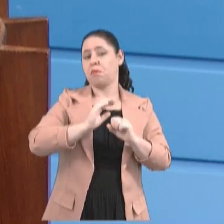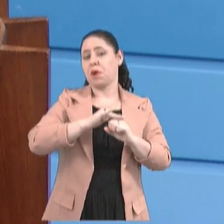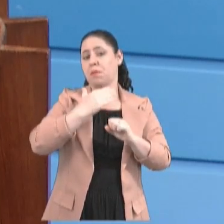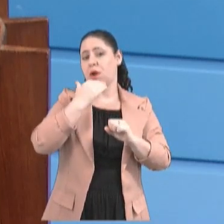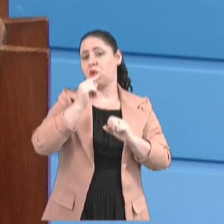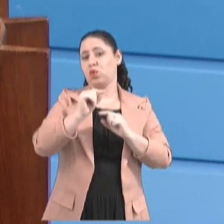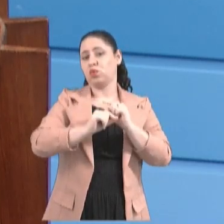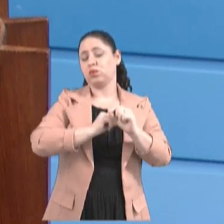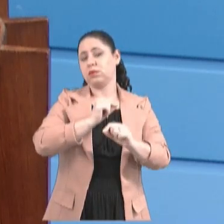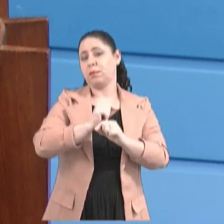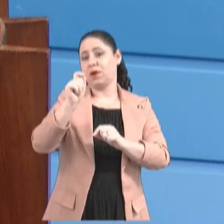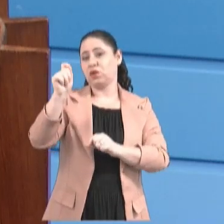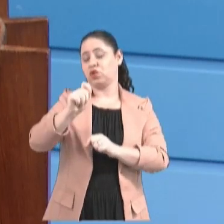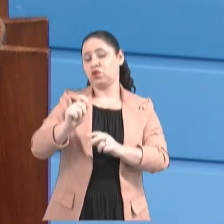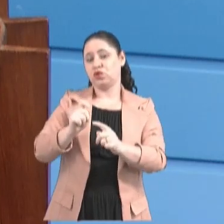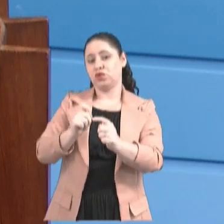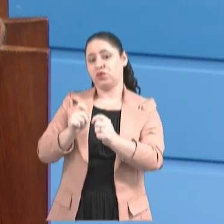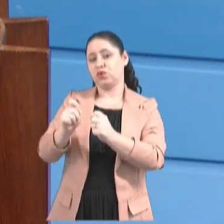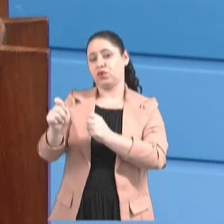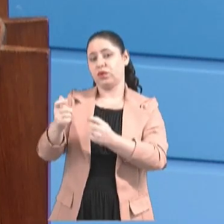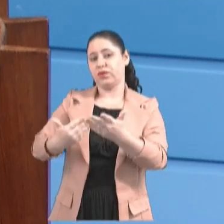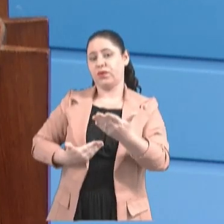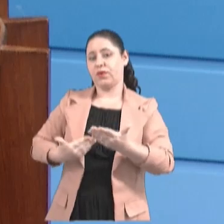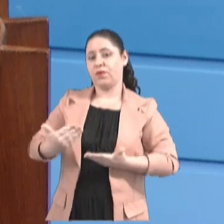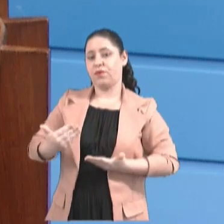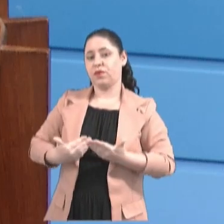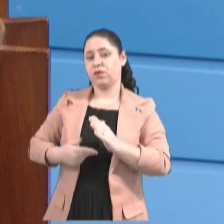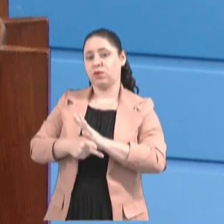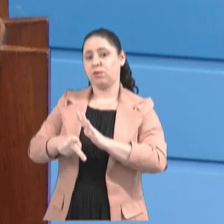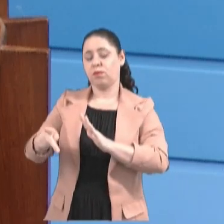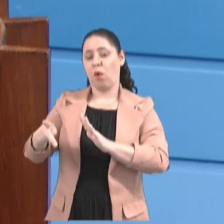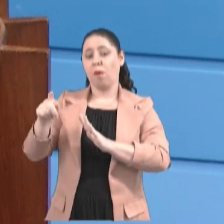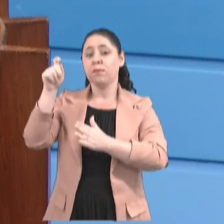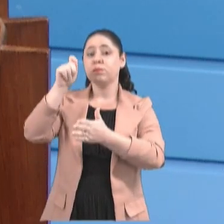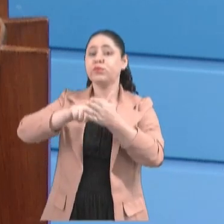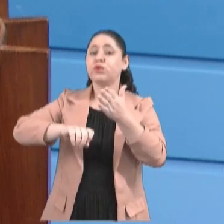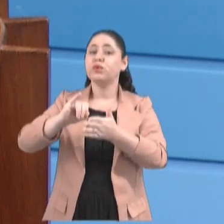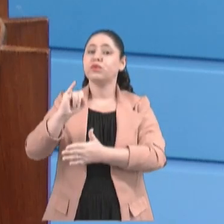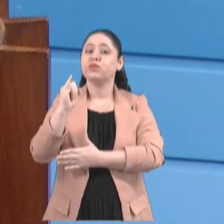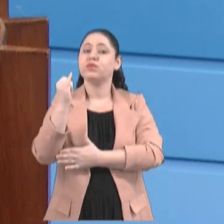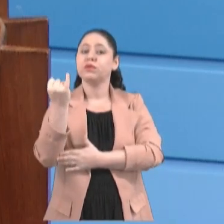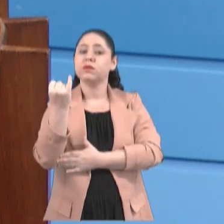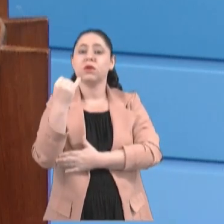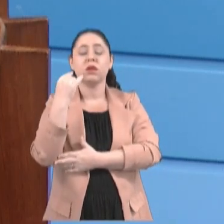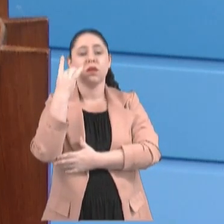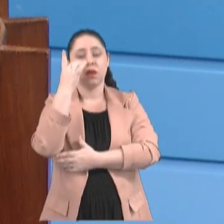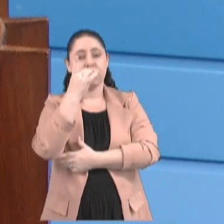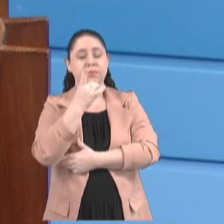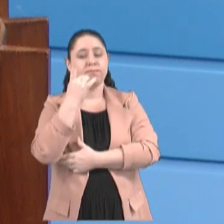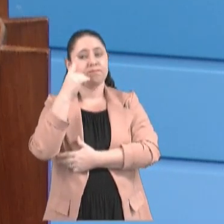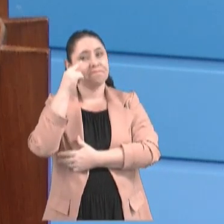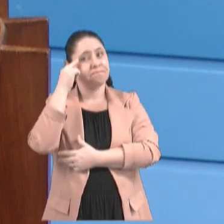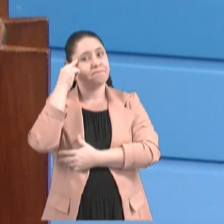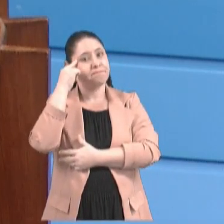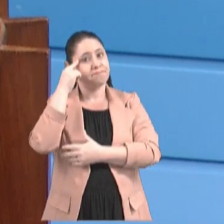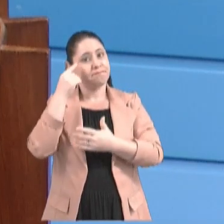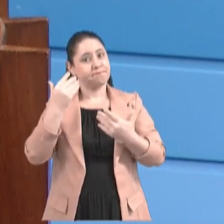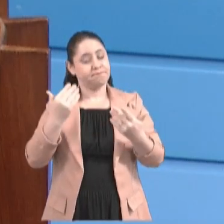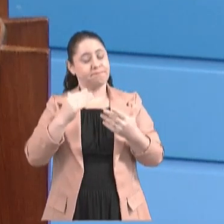a Agência de Regulação dos Serviços das Tarifas, deputado